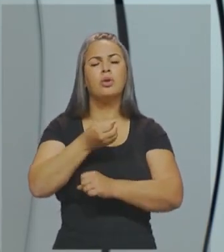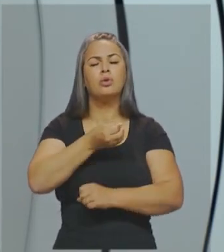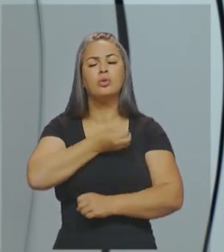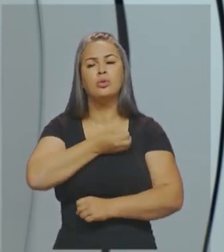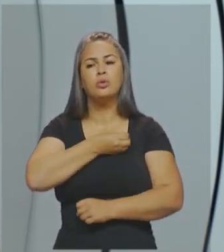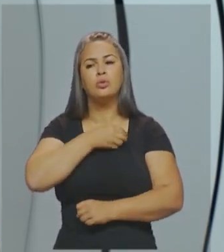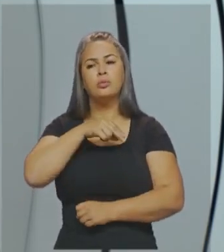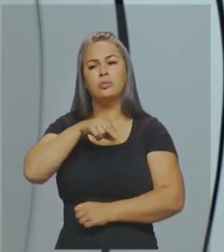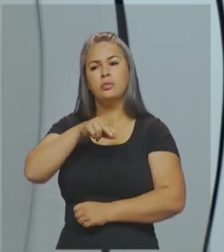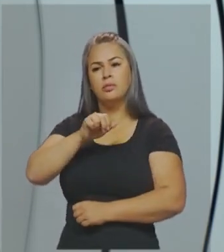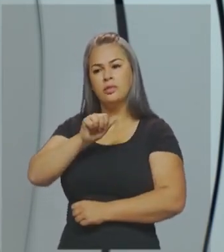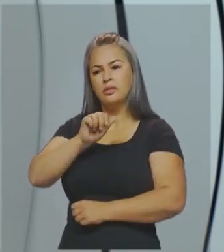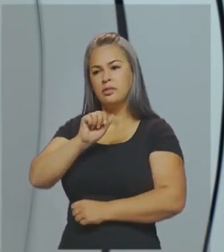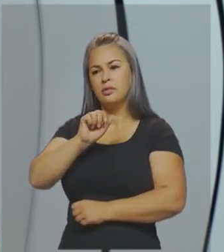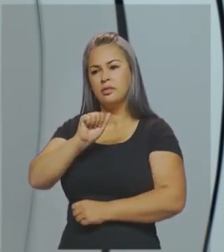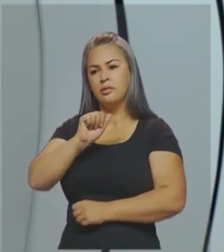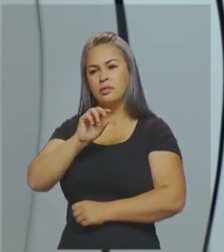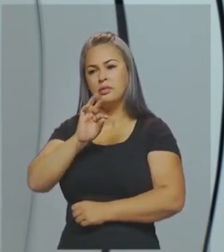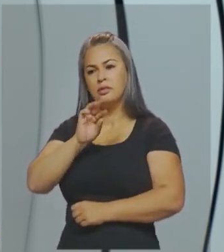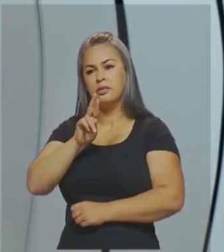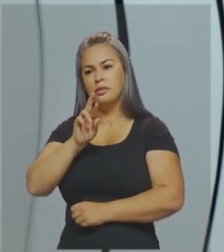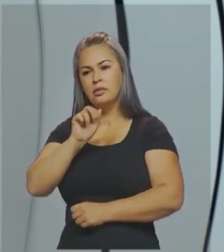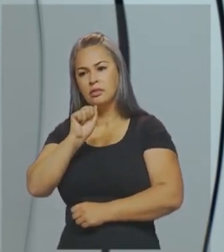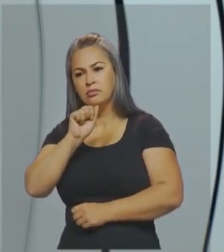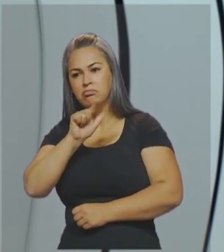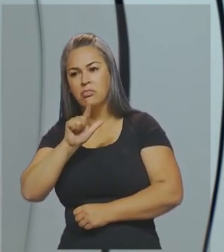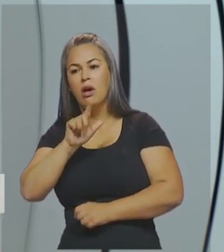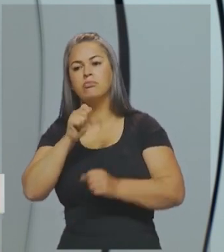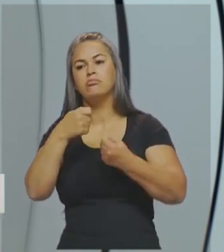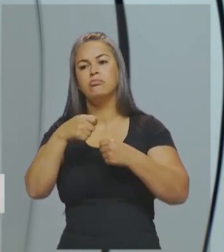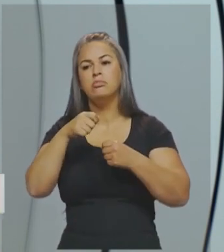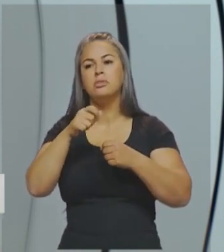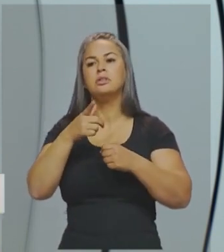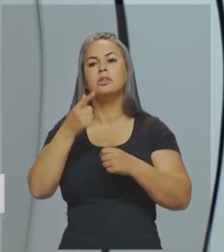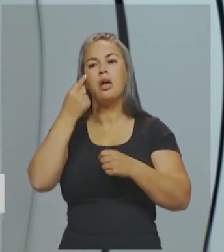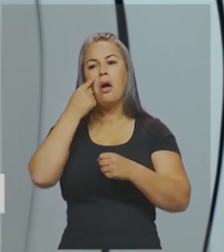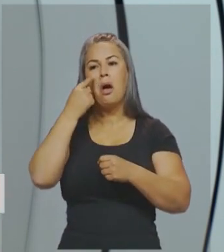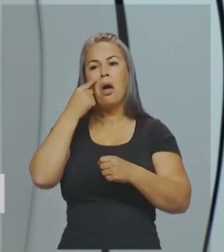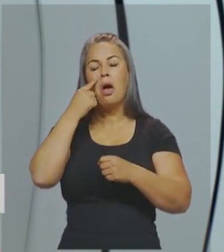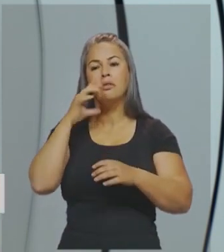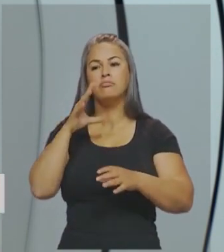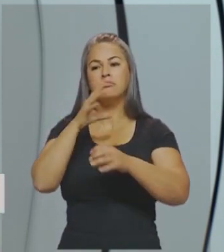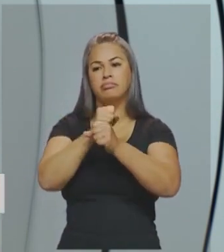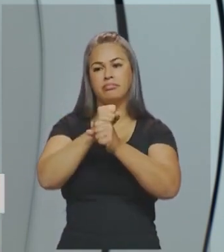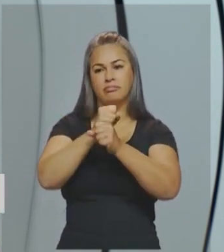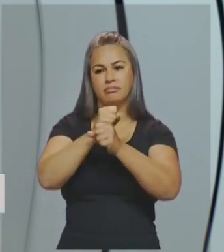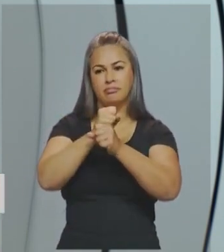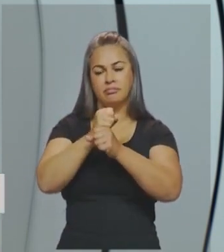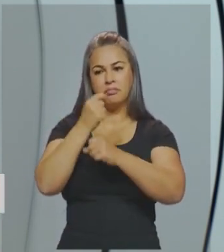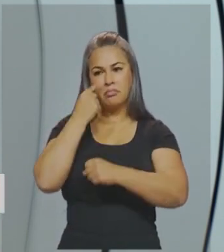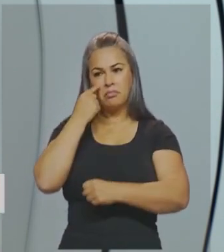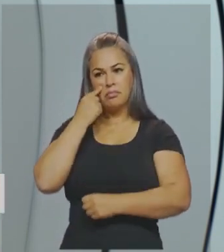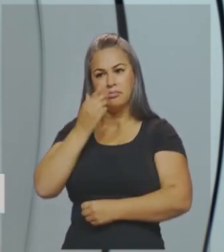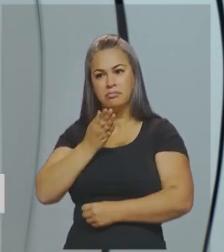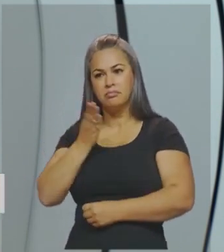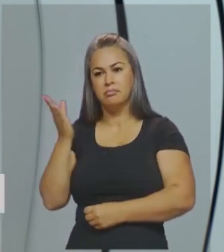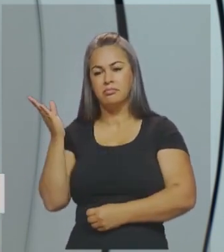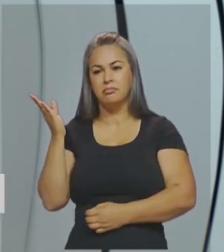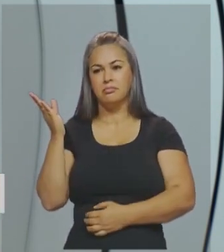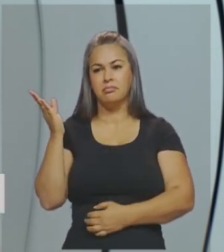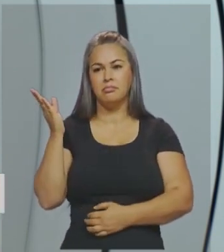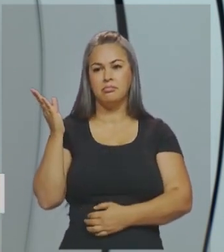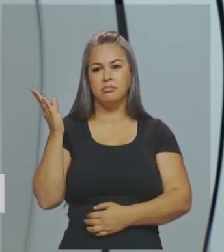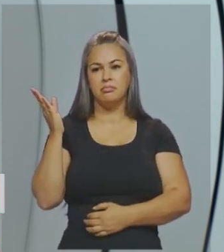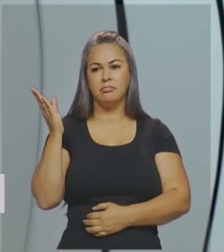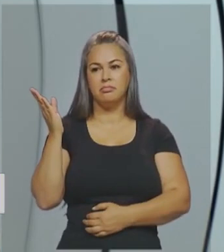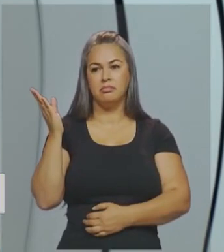é 200 mais 30 com mais o 5, que eu formei